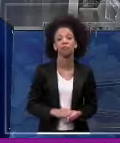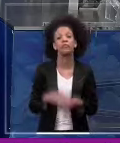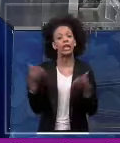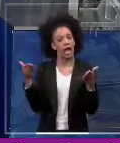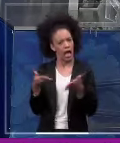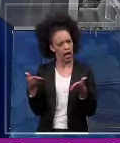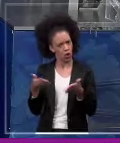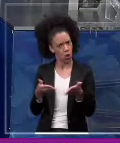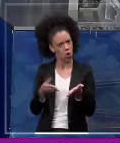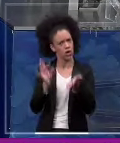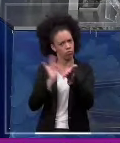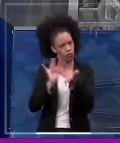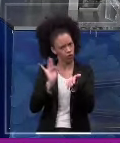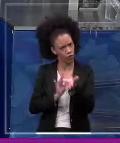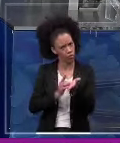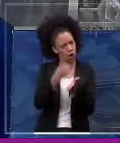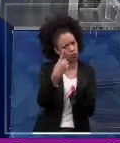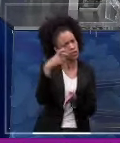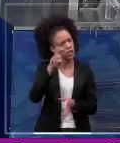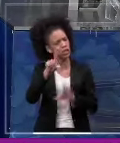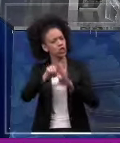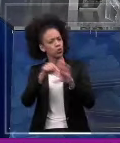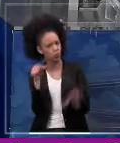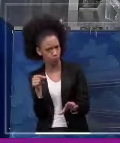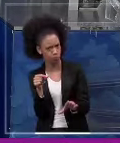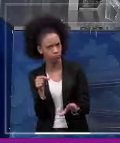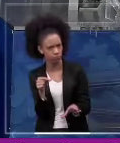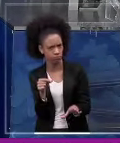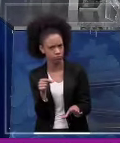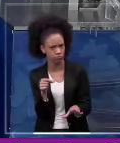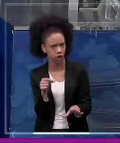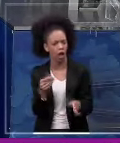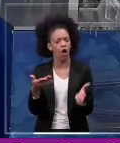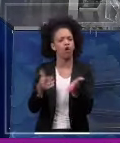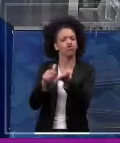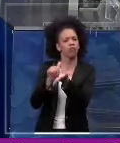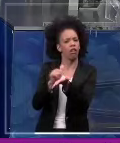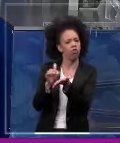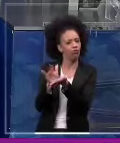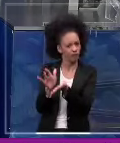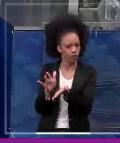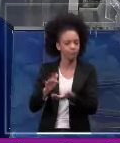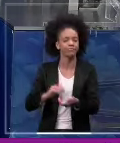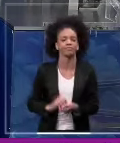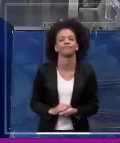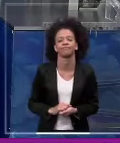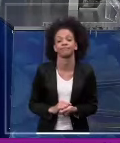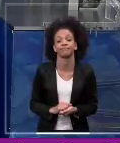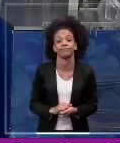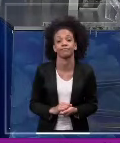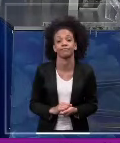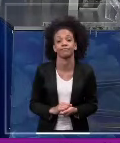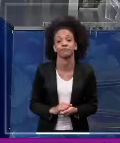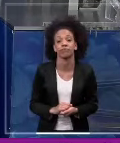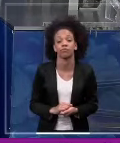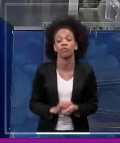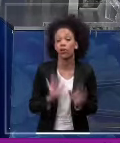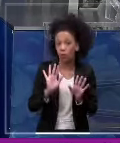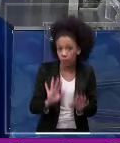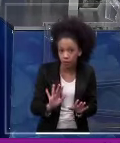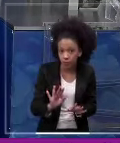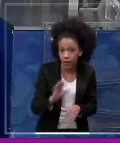Agora é hora de confirmar os 15 números sorteados no concurso 1957 da Loto Fácil. Confira